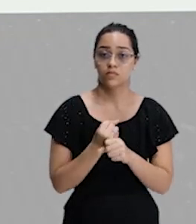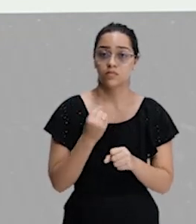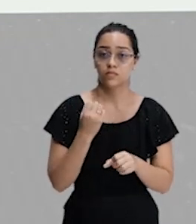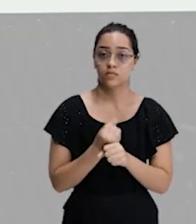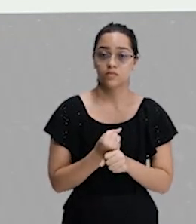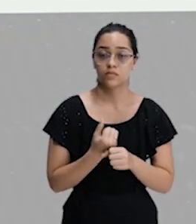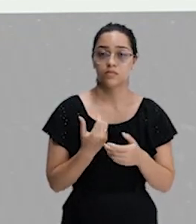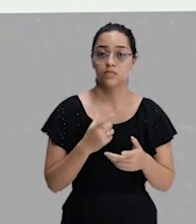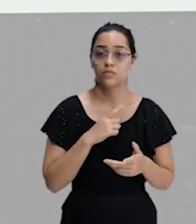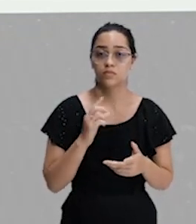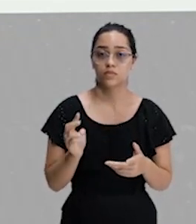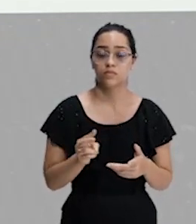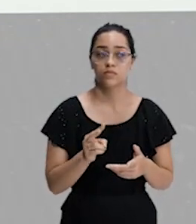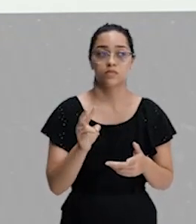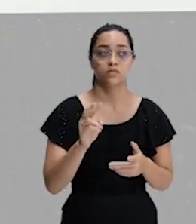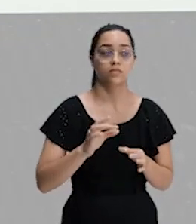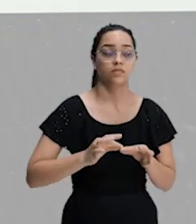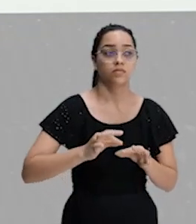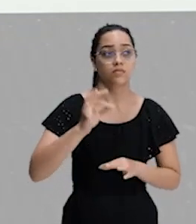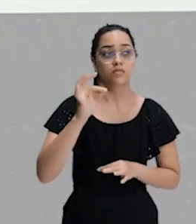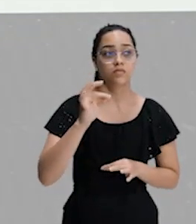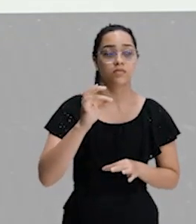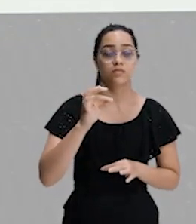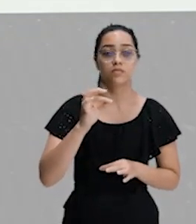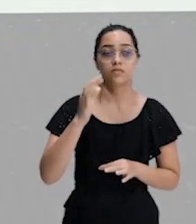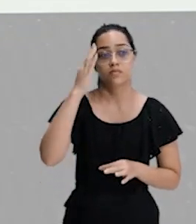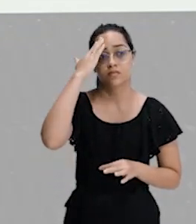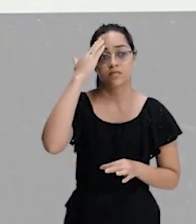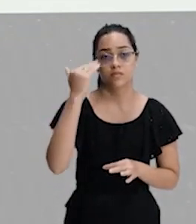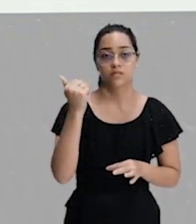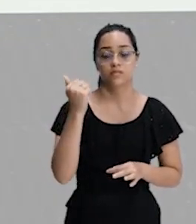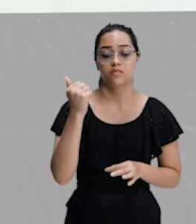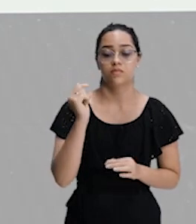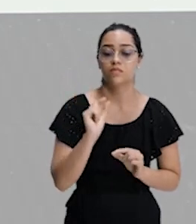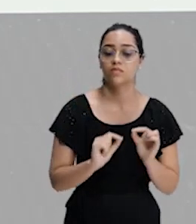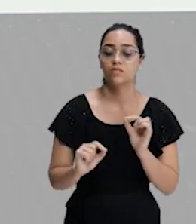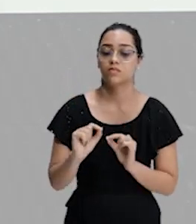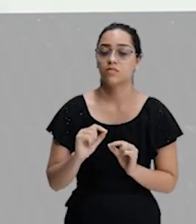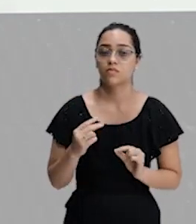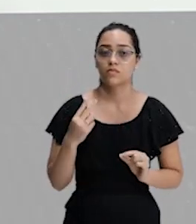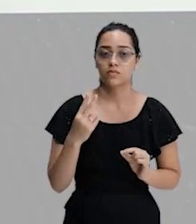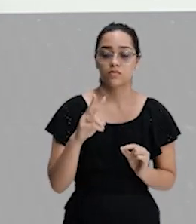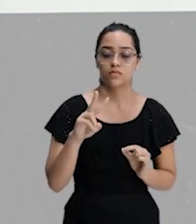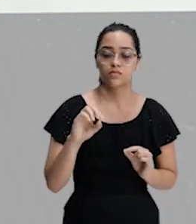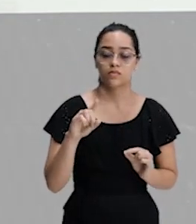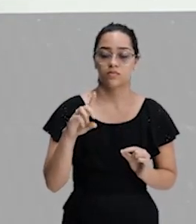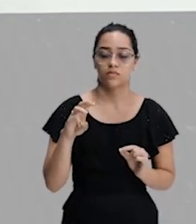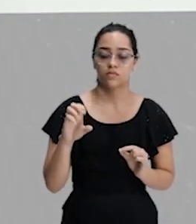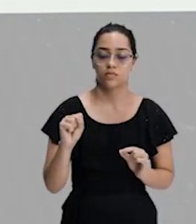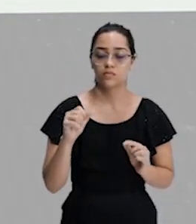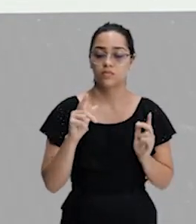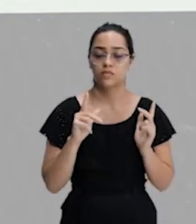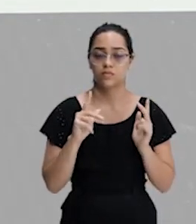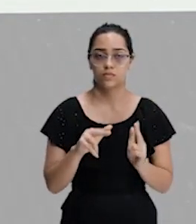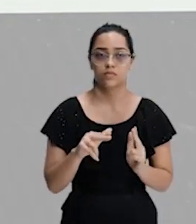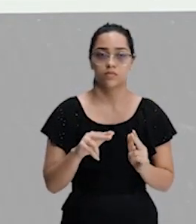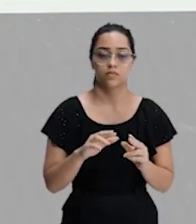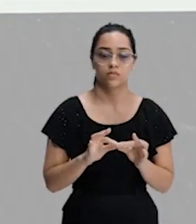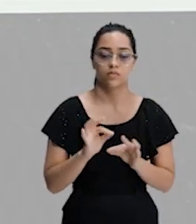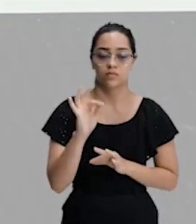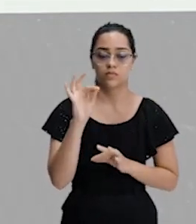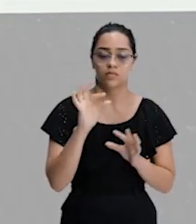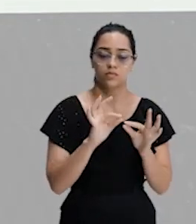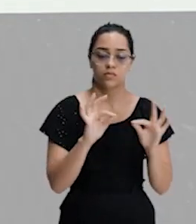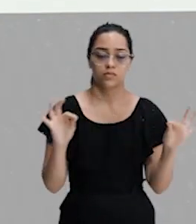calculei o valor da altura, né, sabendo que esses dois volumes têm a mesma